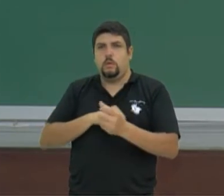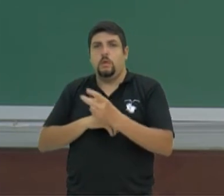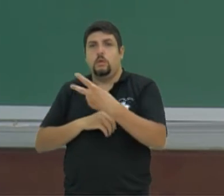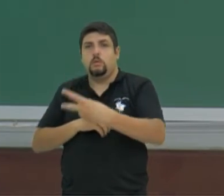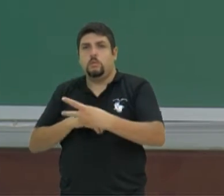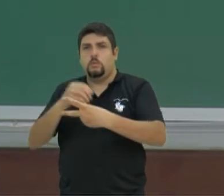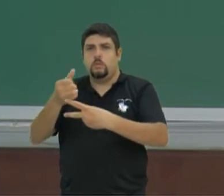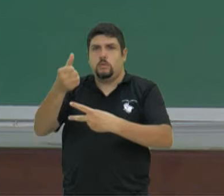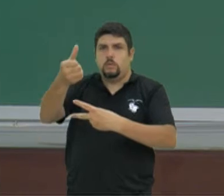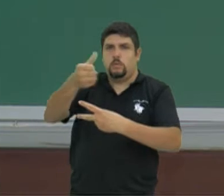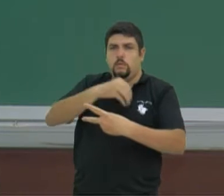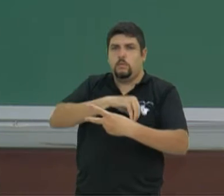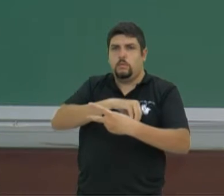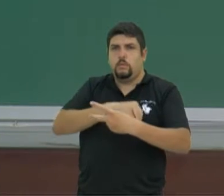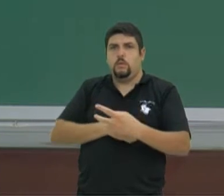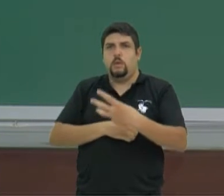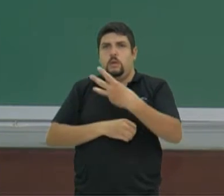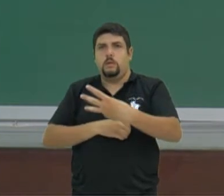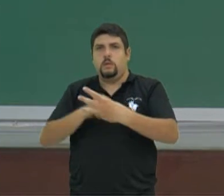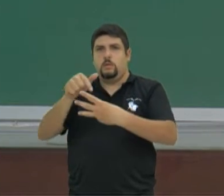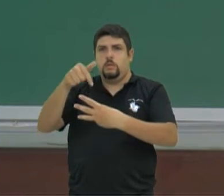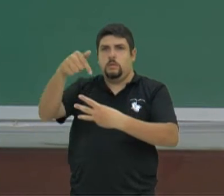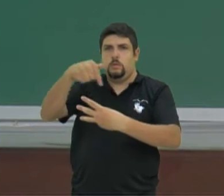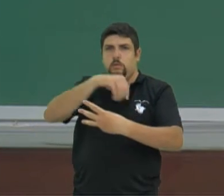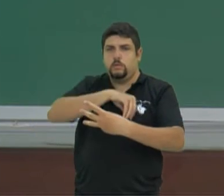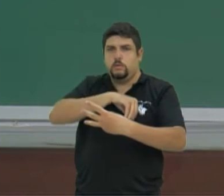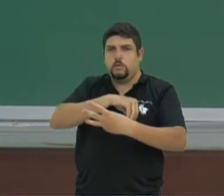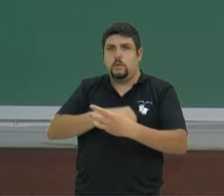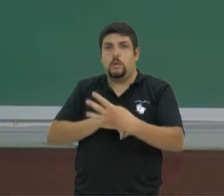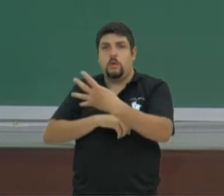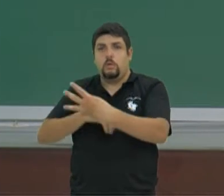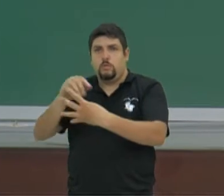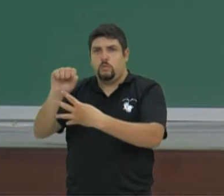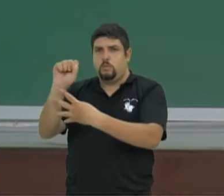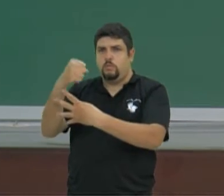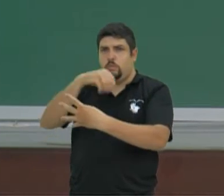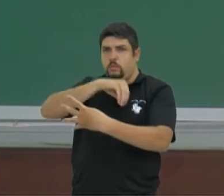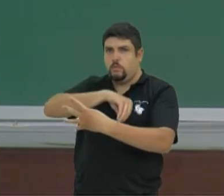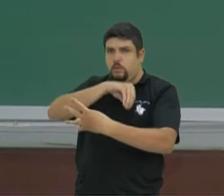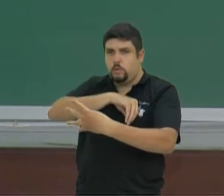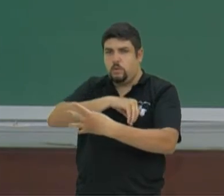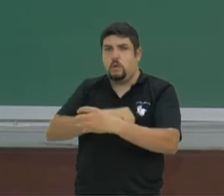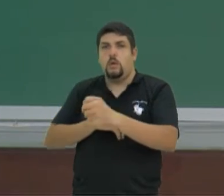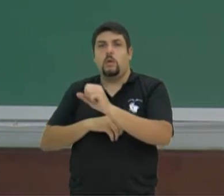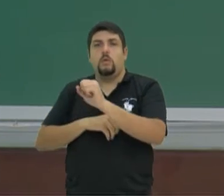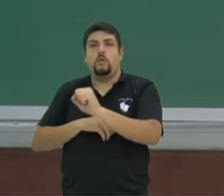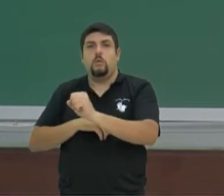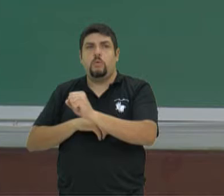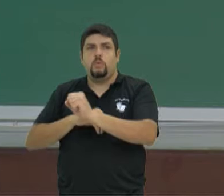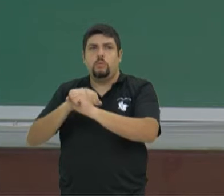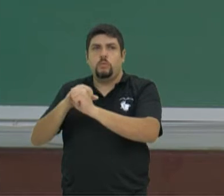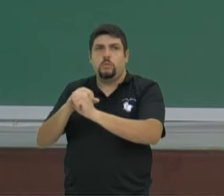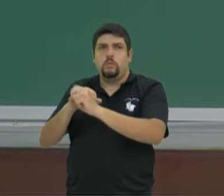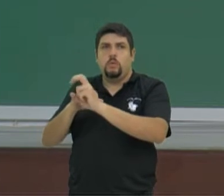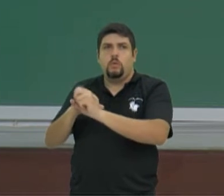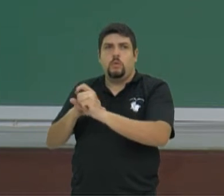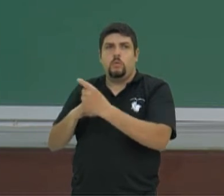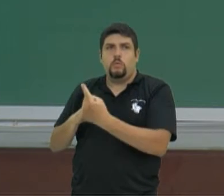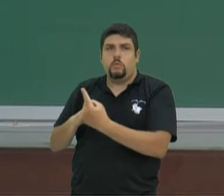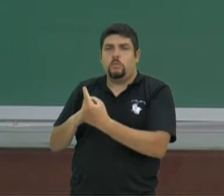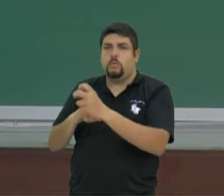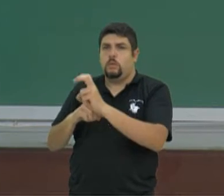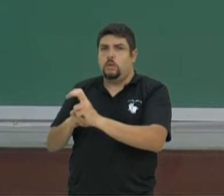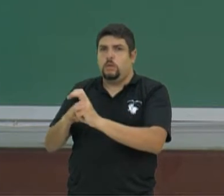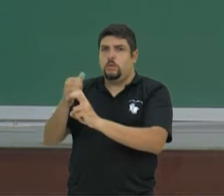6, 3 que recebem 7, 4 que recebem 8, 2 que recebem 9, 5